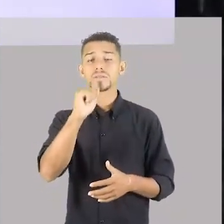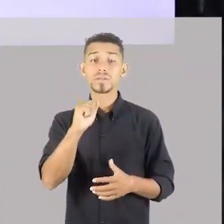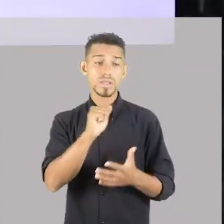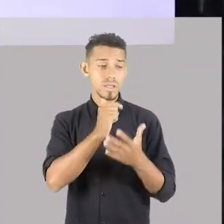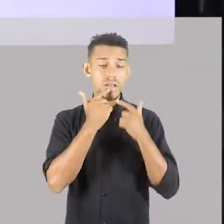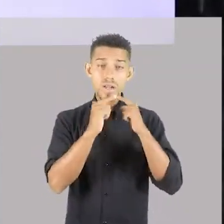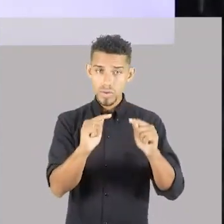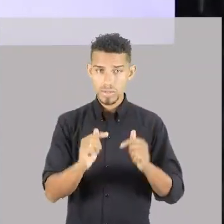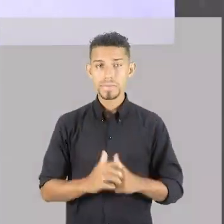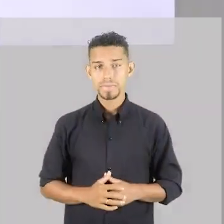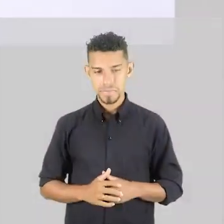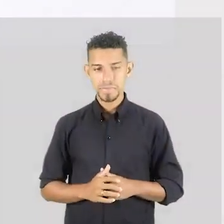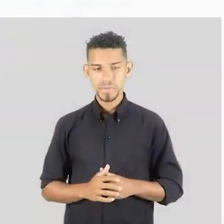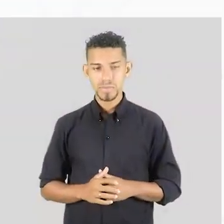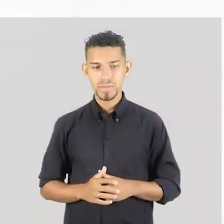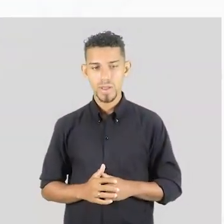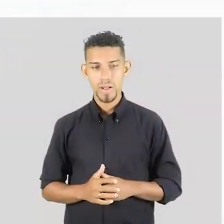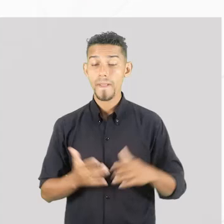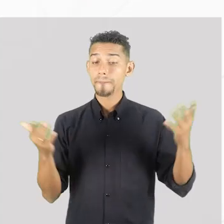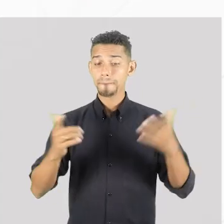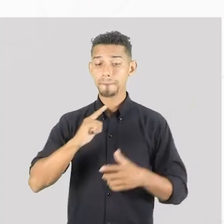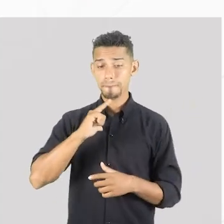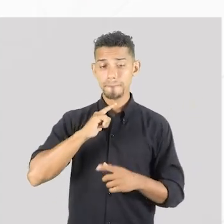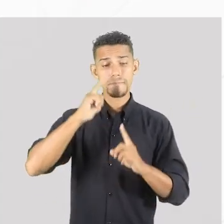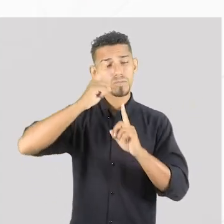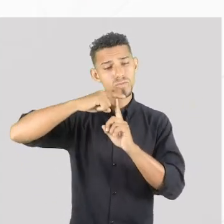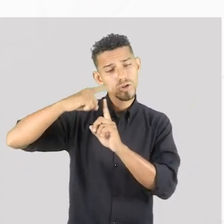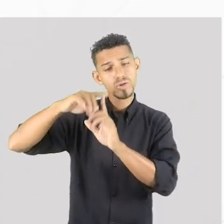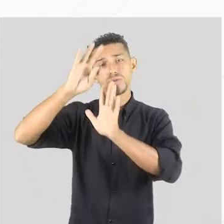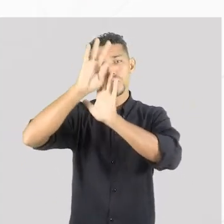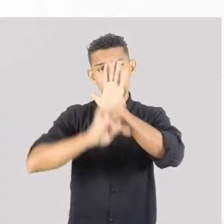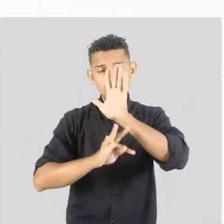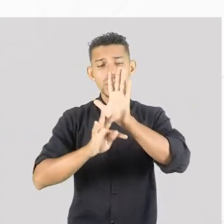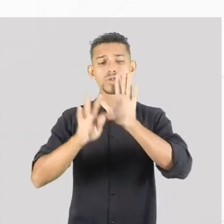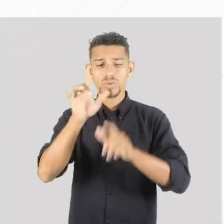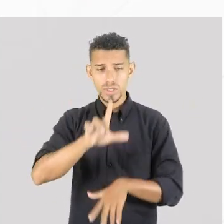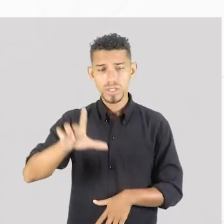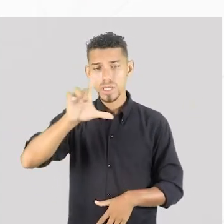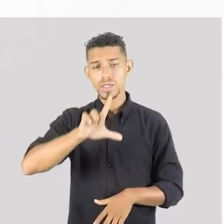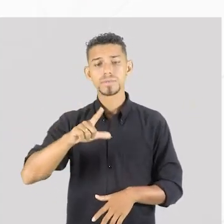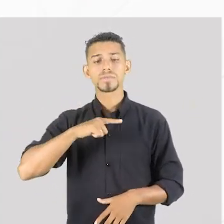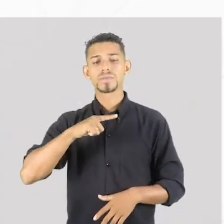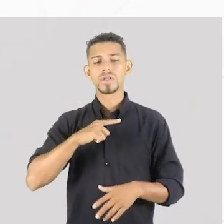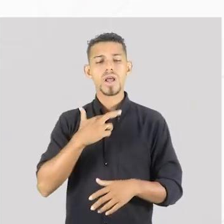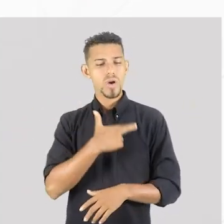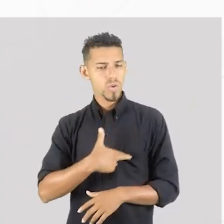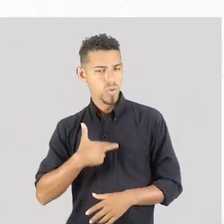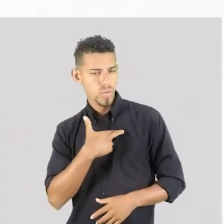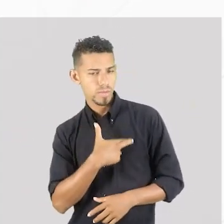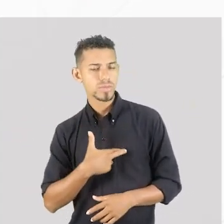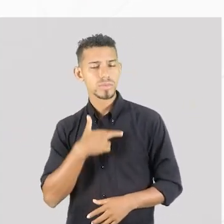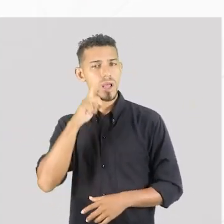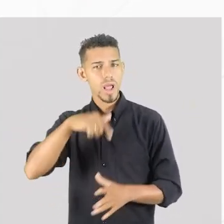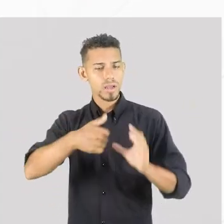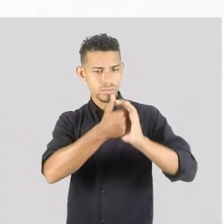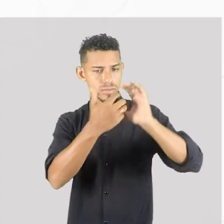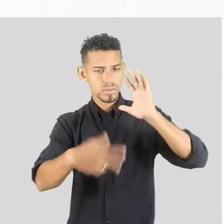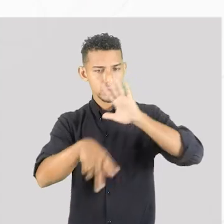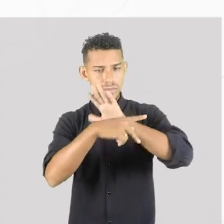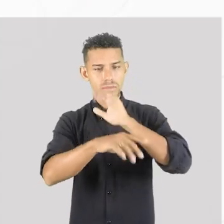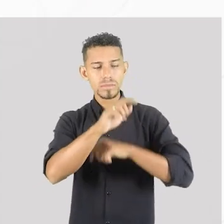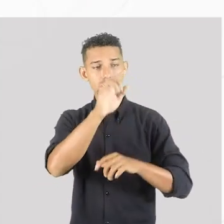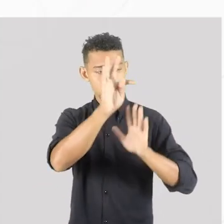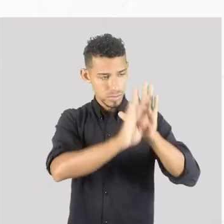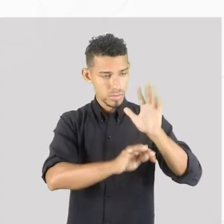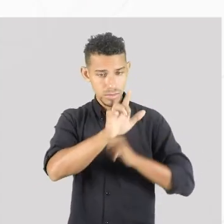linguagem, tá? E aí nós temos aqui os tipos de textos literários, certo? Os romances, eles são caracterizados como